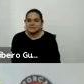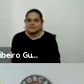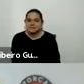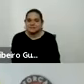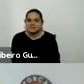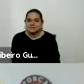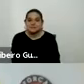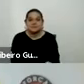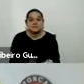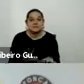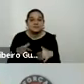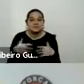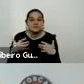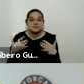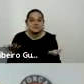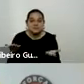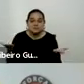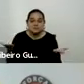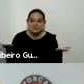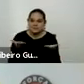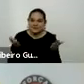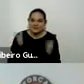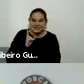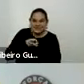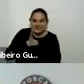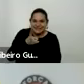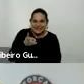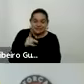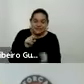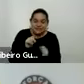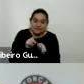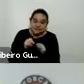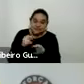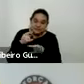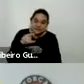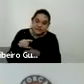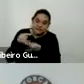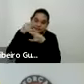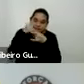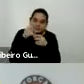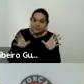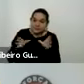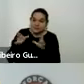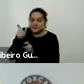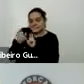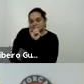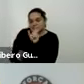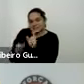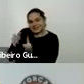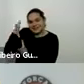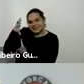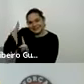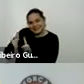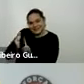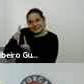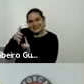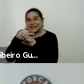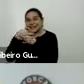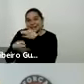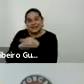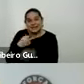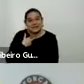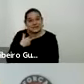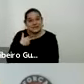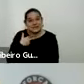Então, dando sequência agora, nós vamos para o nosso bloco, para os nossos articulistas, que não dá para perder, gente. Não dá para